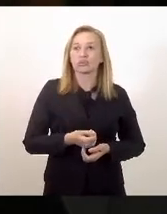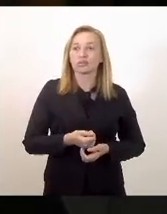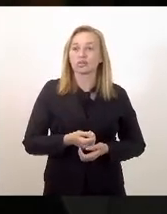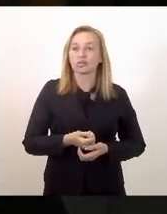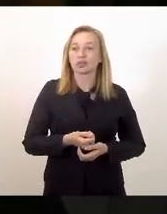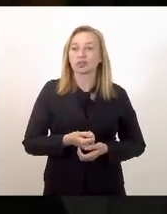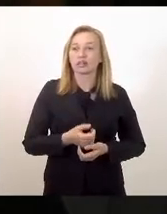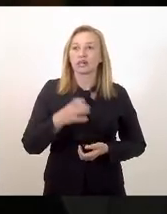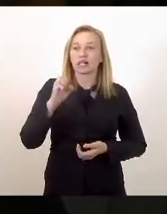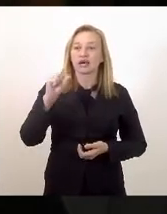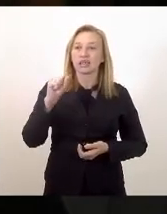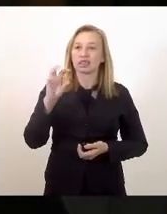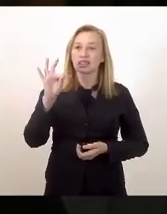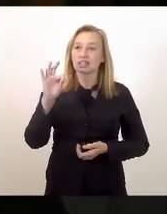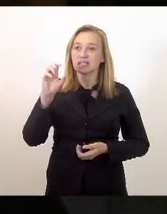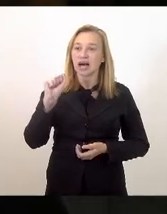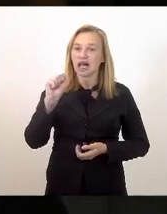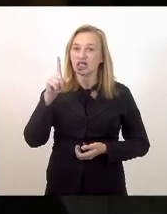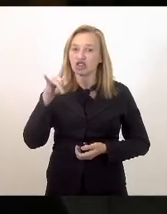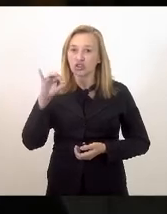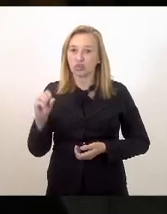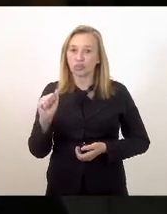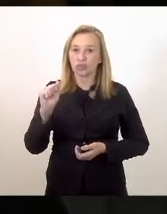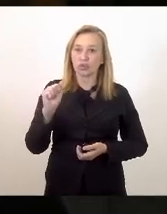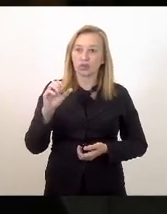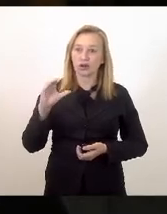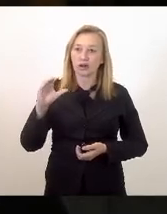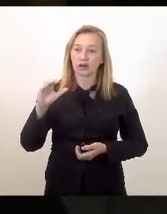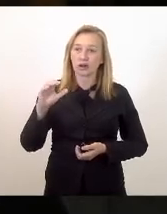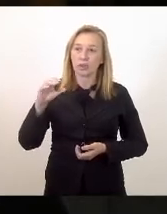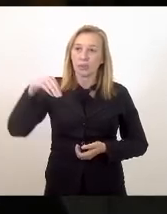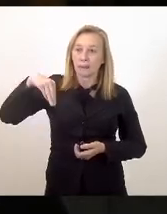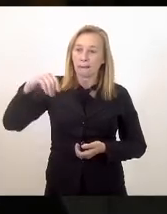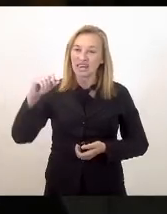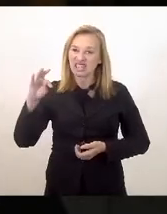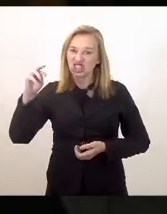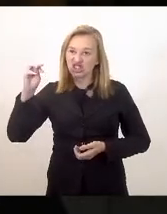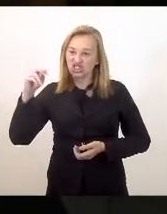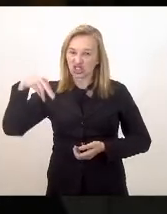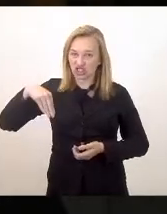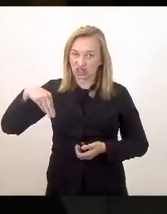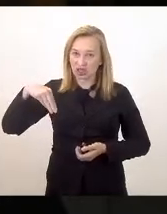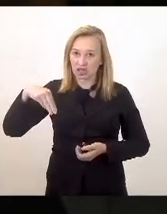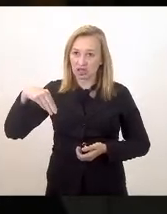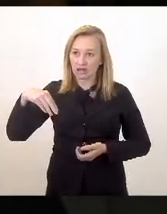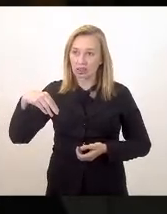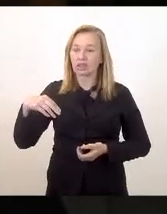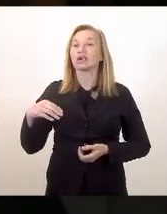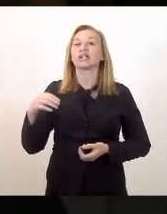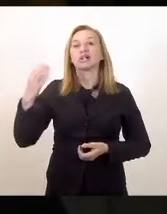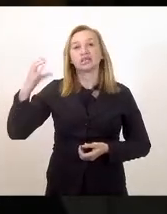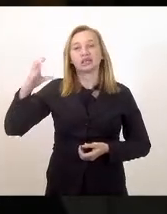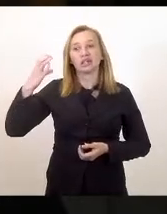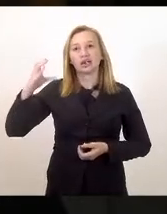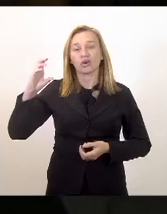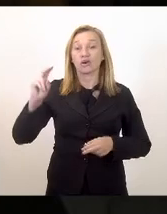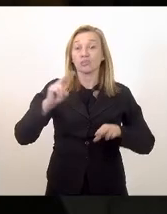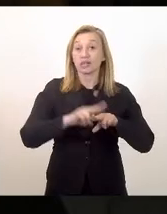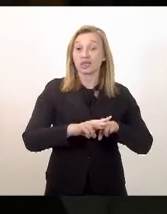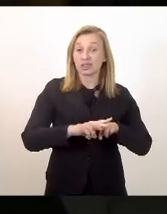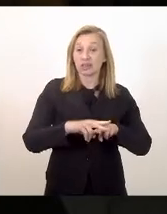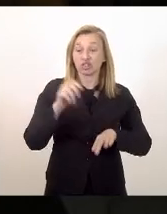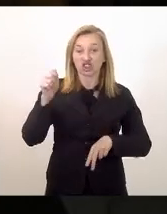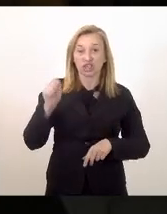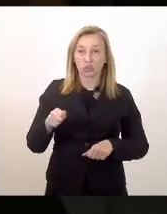estádio Caio Martins, em Niterói, foi transformado em prisão política pela ditadura, exemplo que, aliás, foi